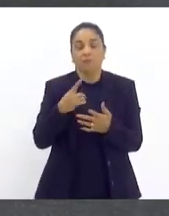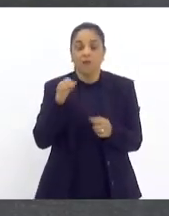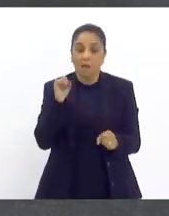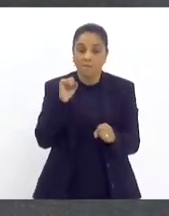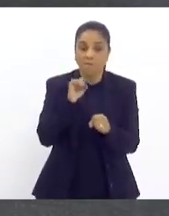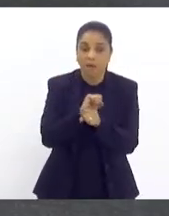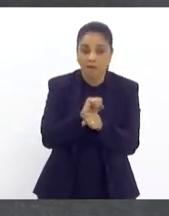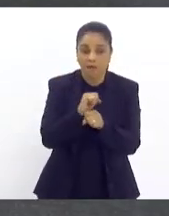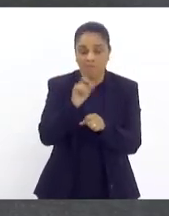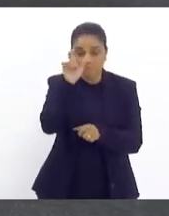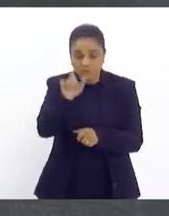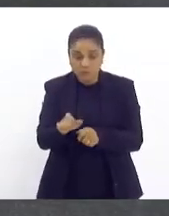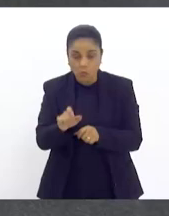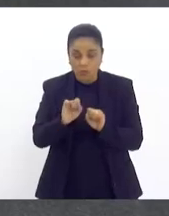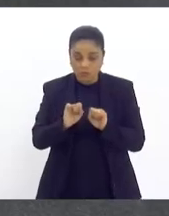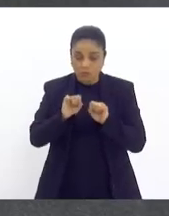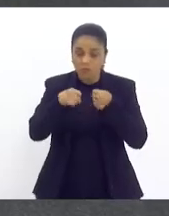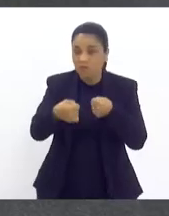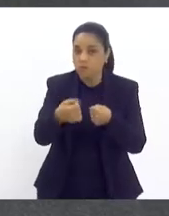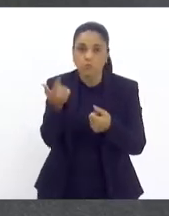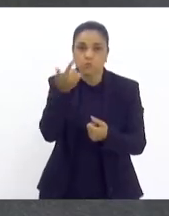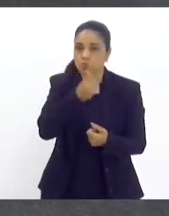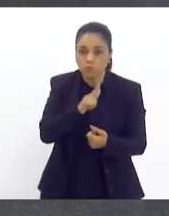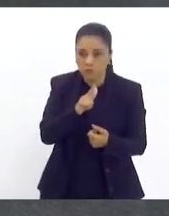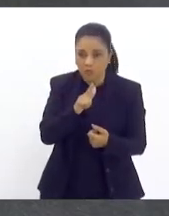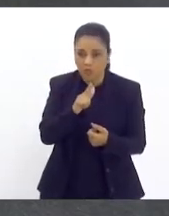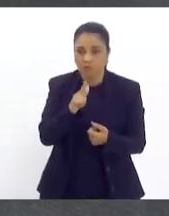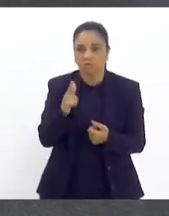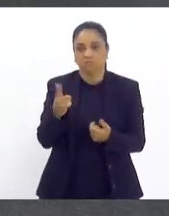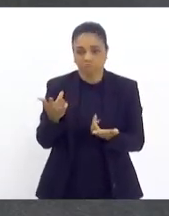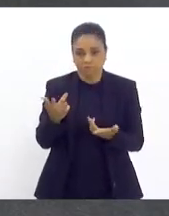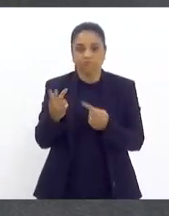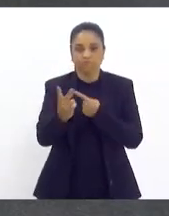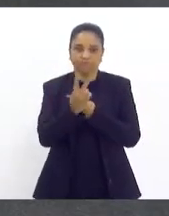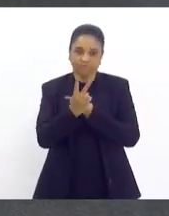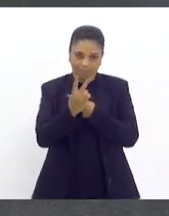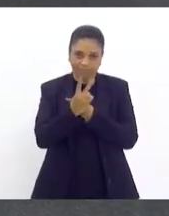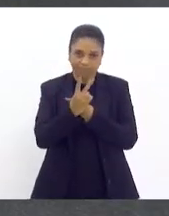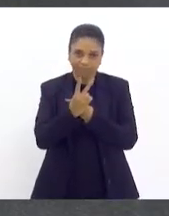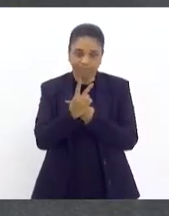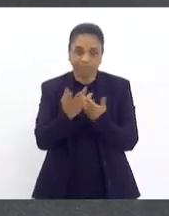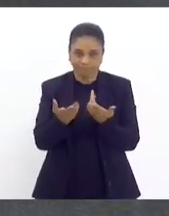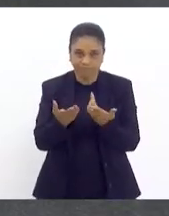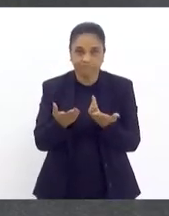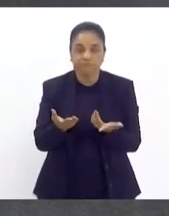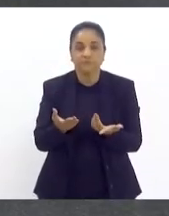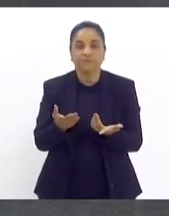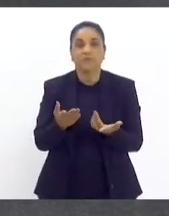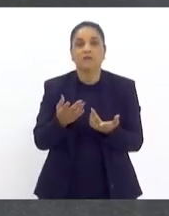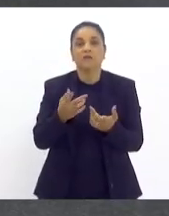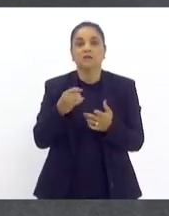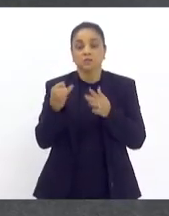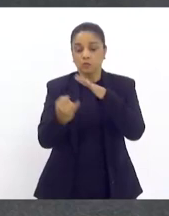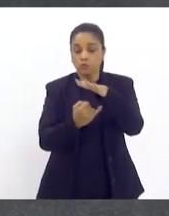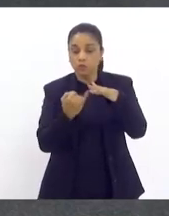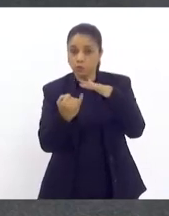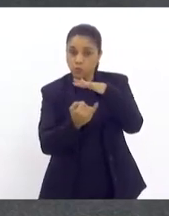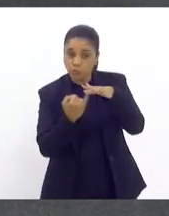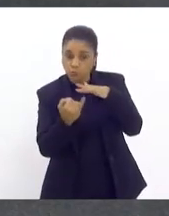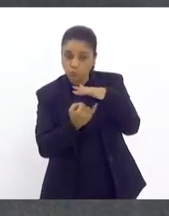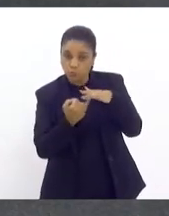se defender e de oferecer resistência à prática desse delito ainda segundo o Instituto de Segurança